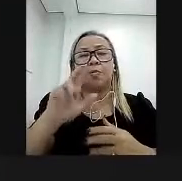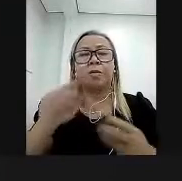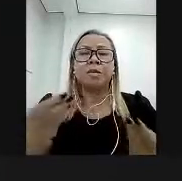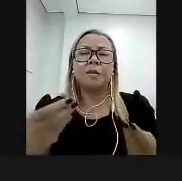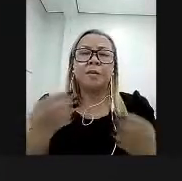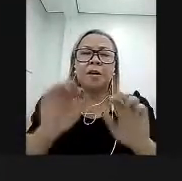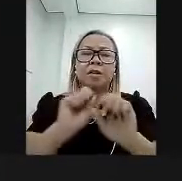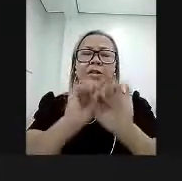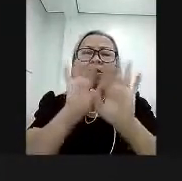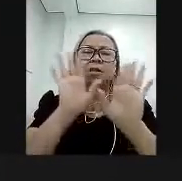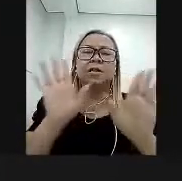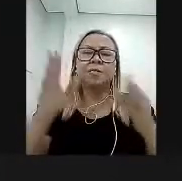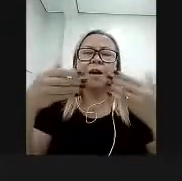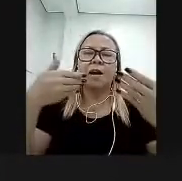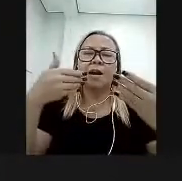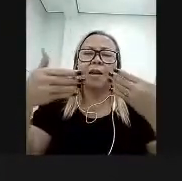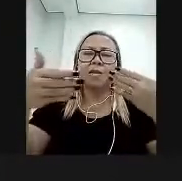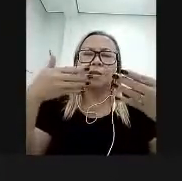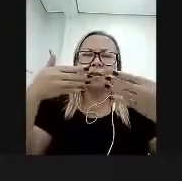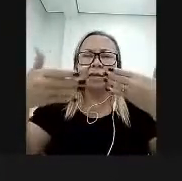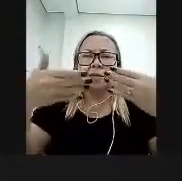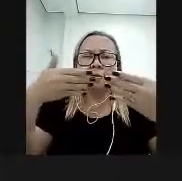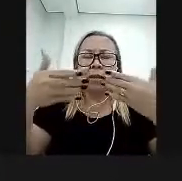obra muito